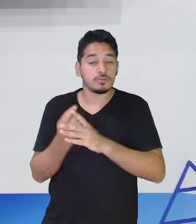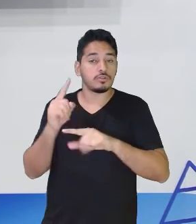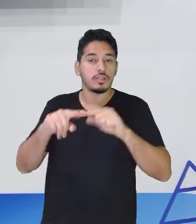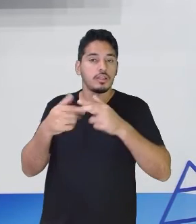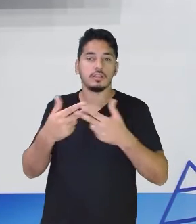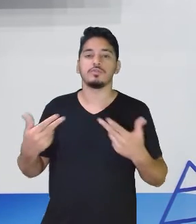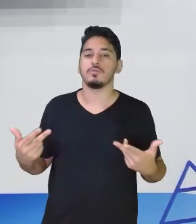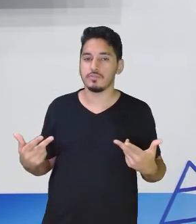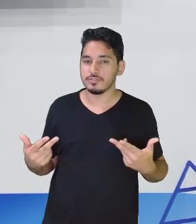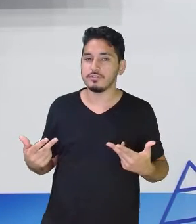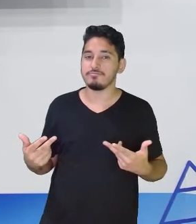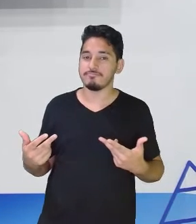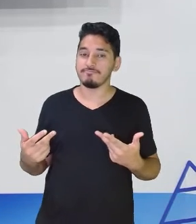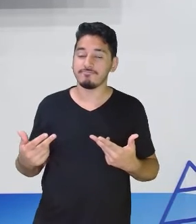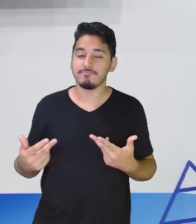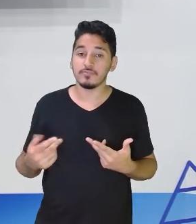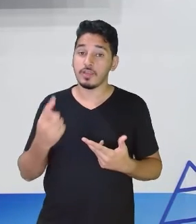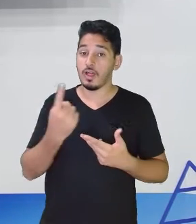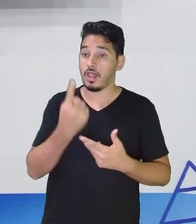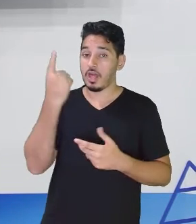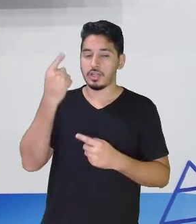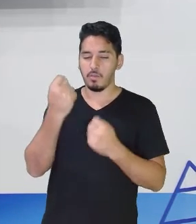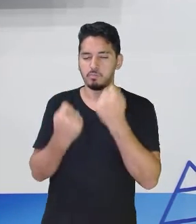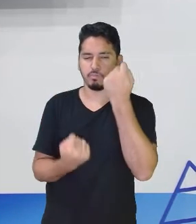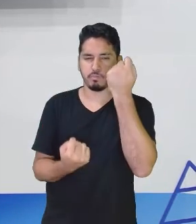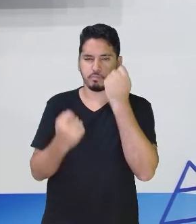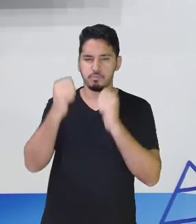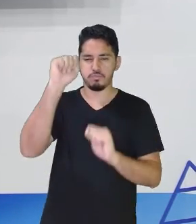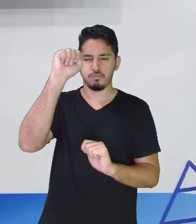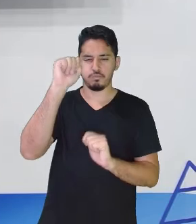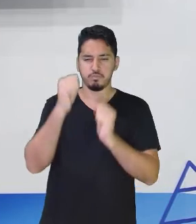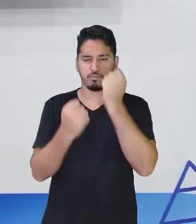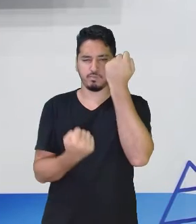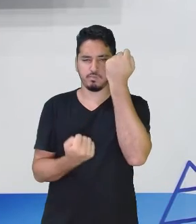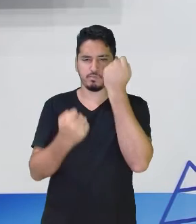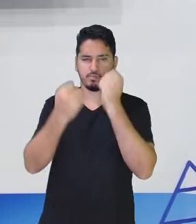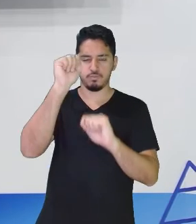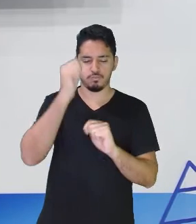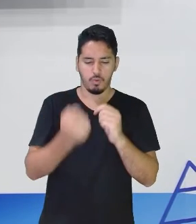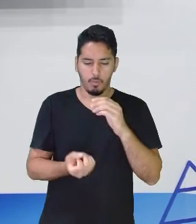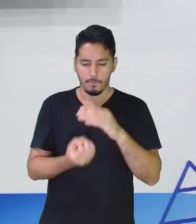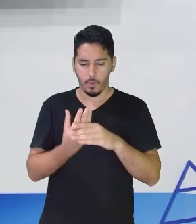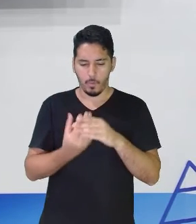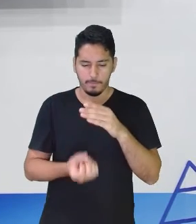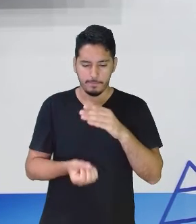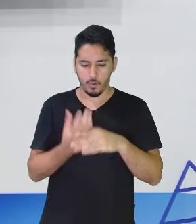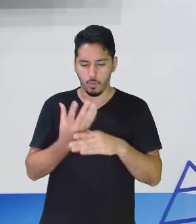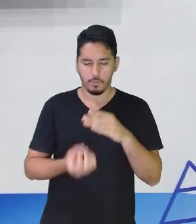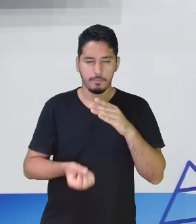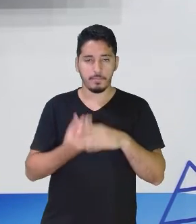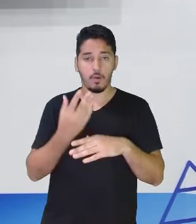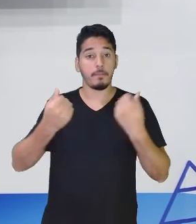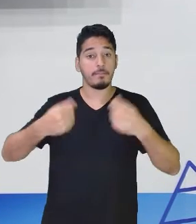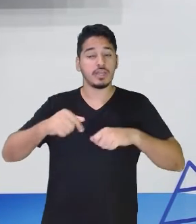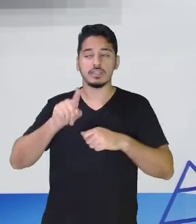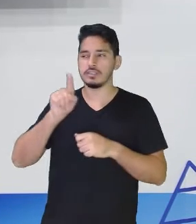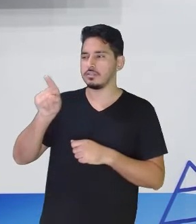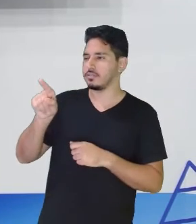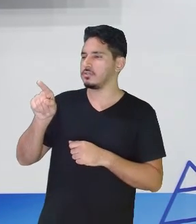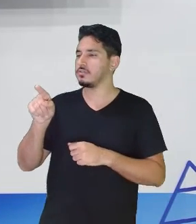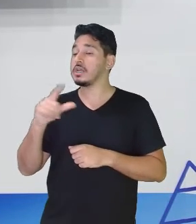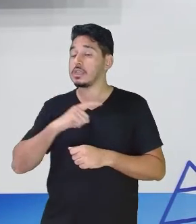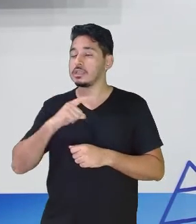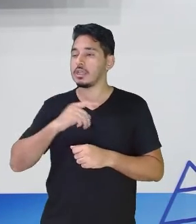muitos objetos, que lá na indústria, lá no processo de fabricação, vai precisar desse material